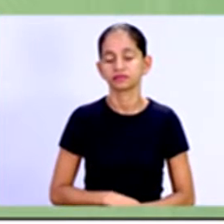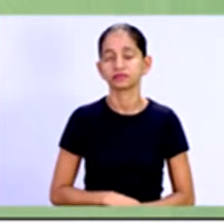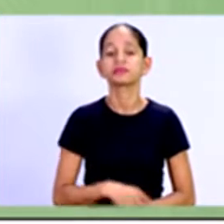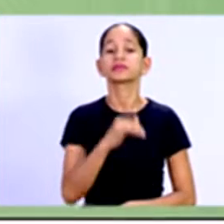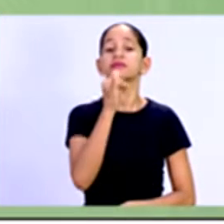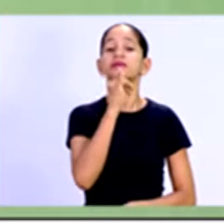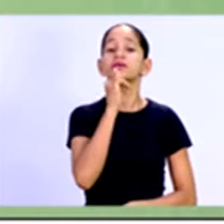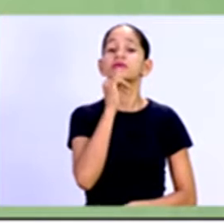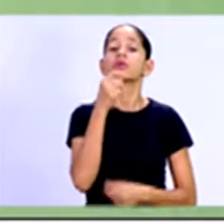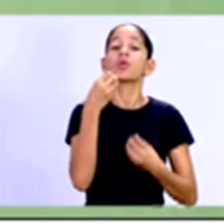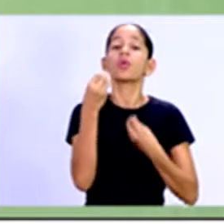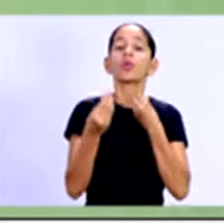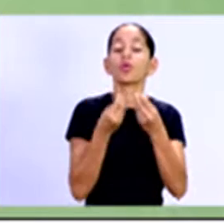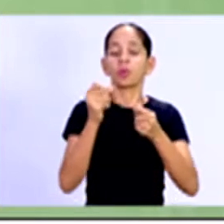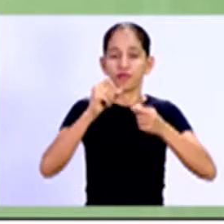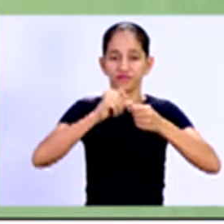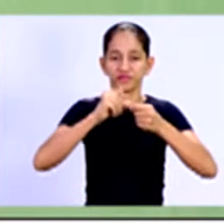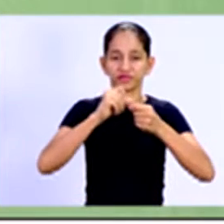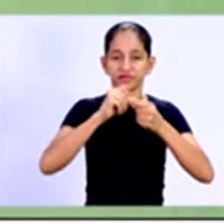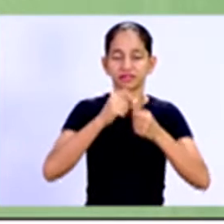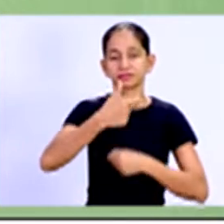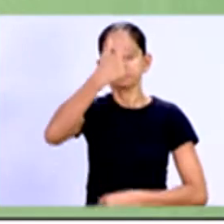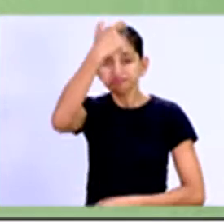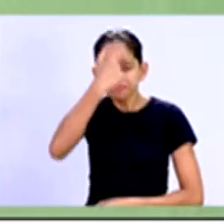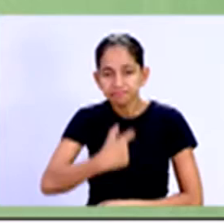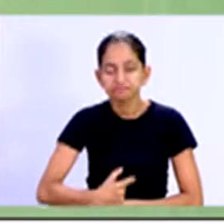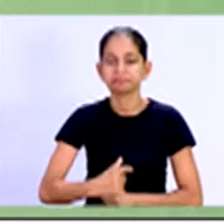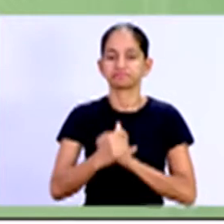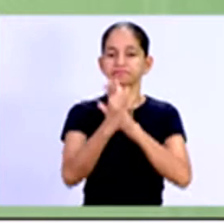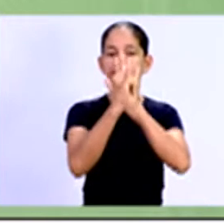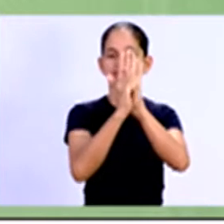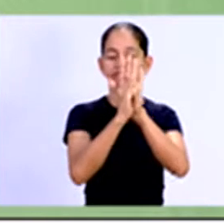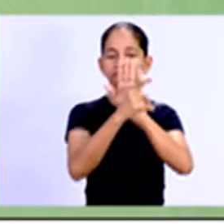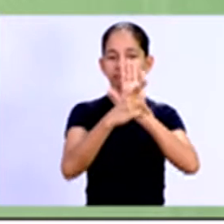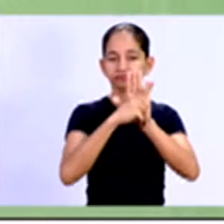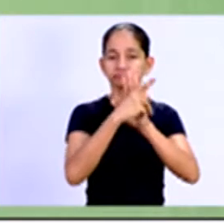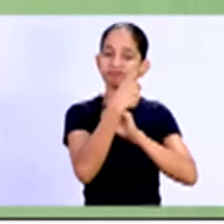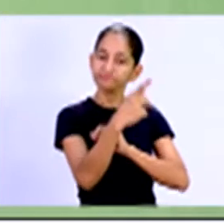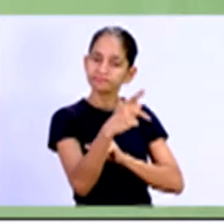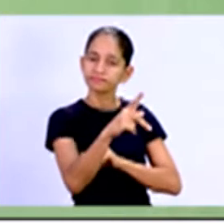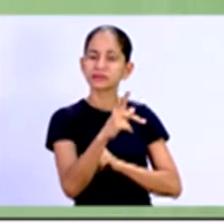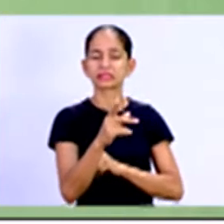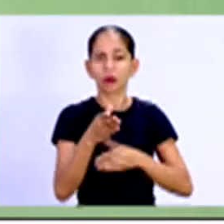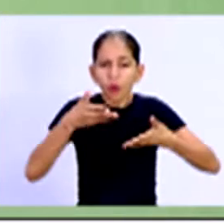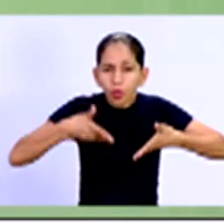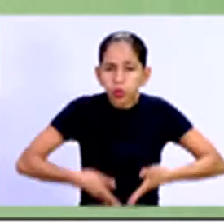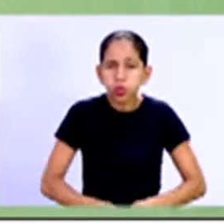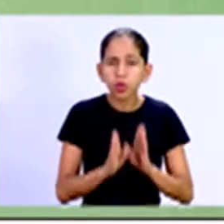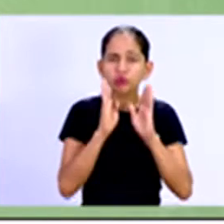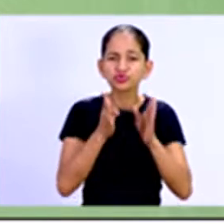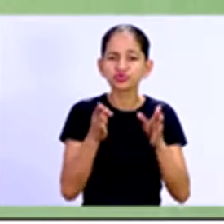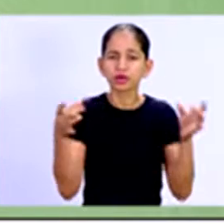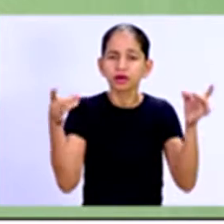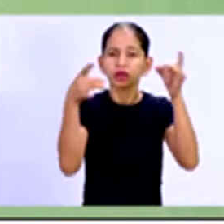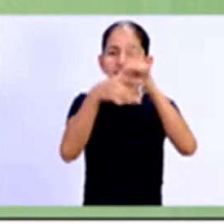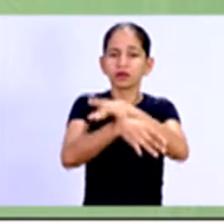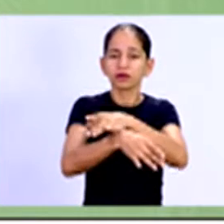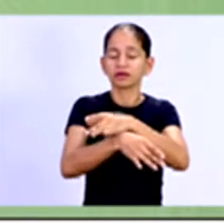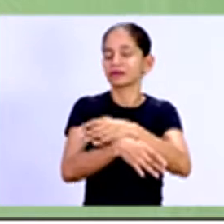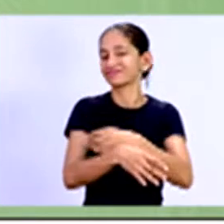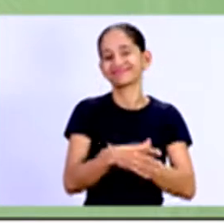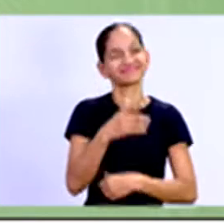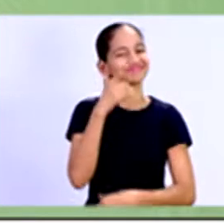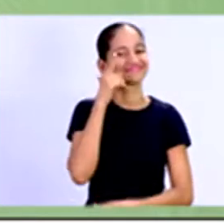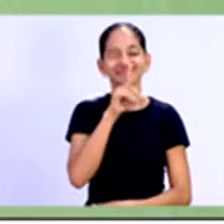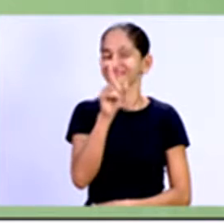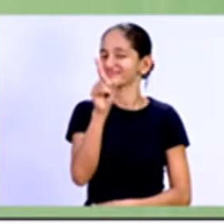Quanto à construção dessa personalidade, porque a gente pode pensar, bom, mas ninguém nasce com uma personalidade moral, né?